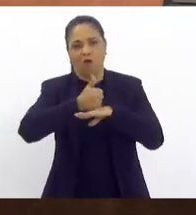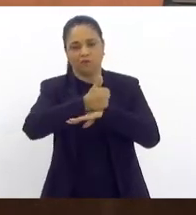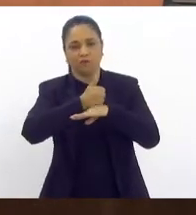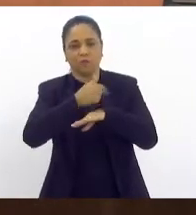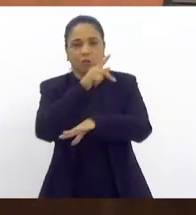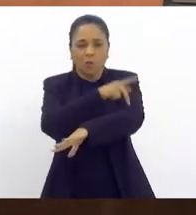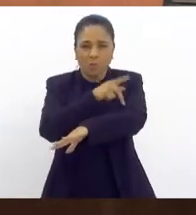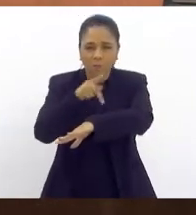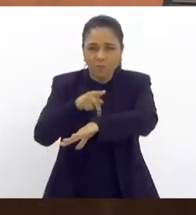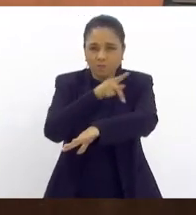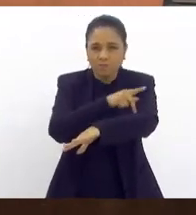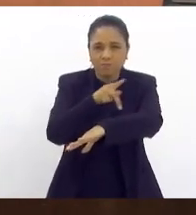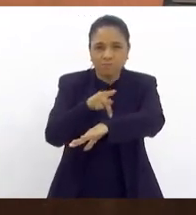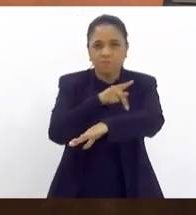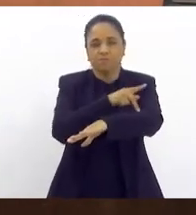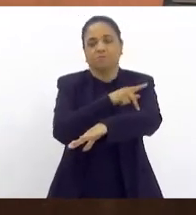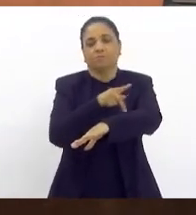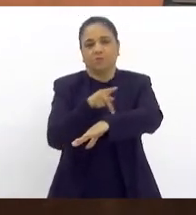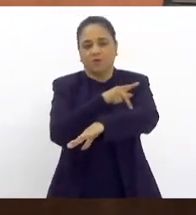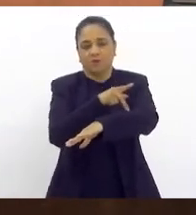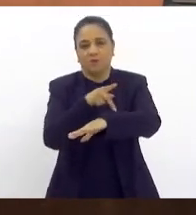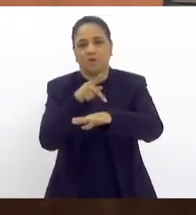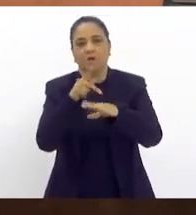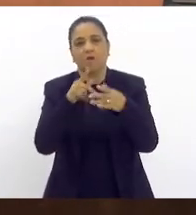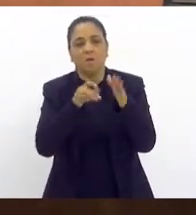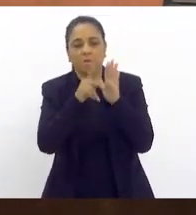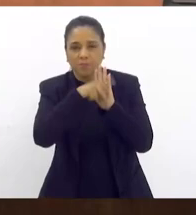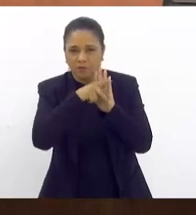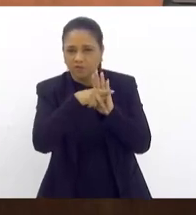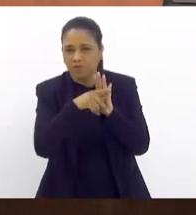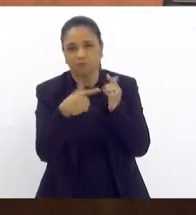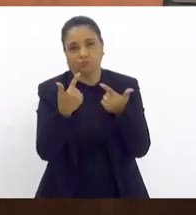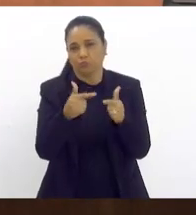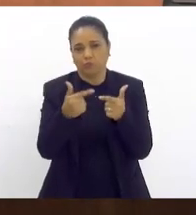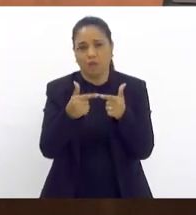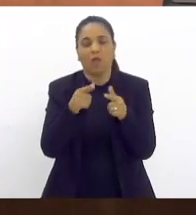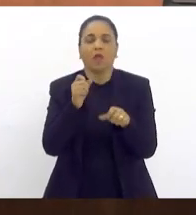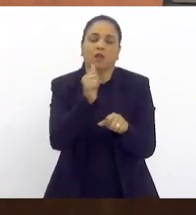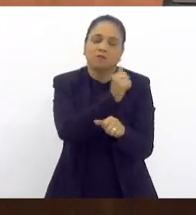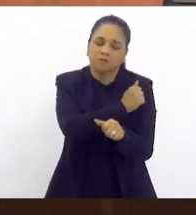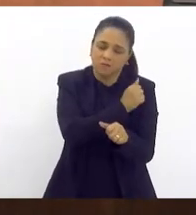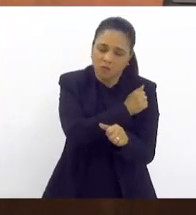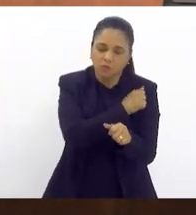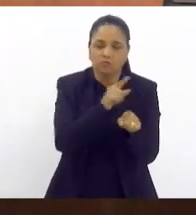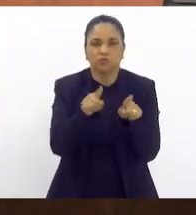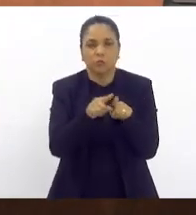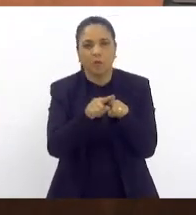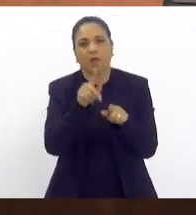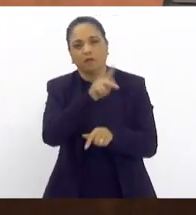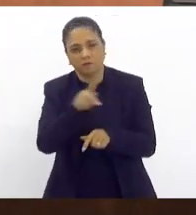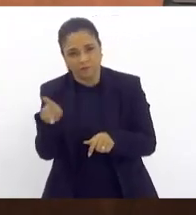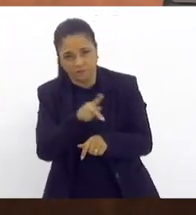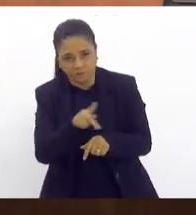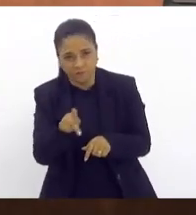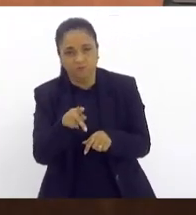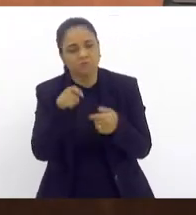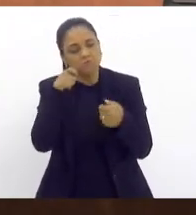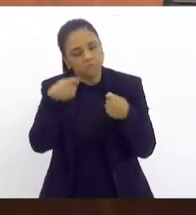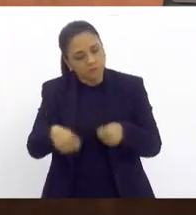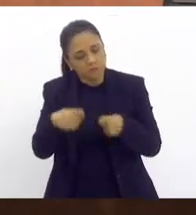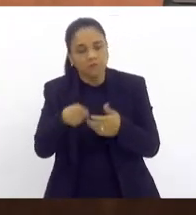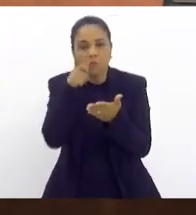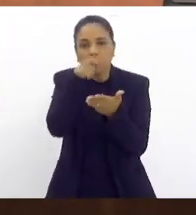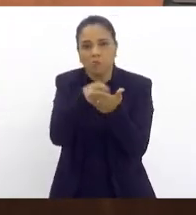pedagógico nas relações ali de atenção aos estudantes e também aos educadores é muito importante que isso seja cumprido sendo